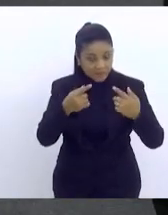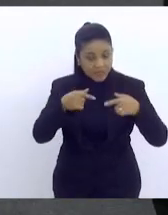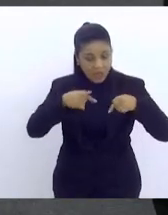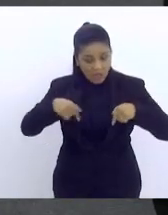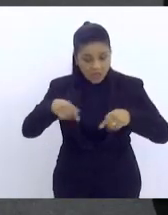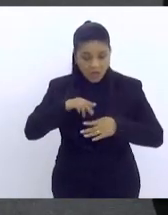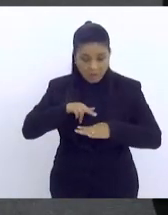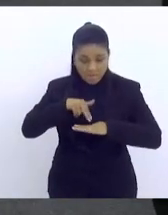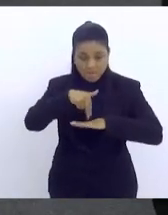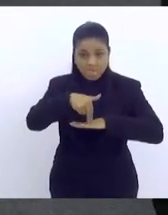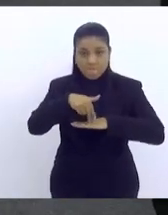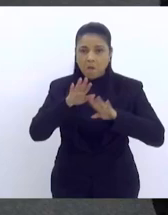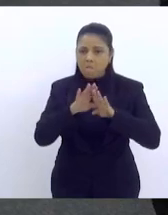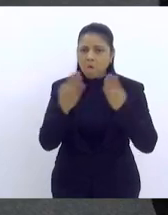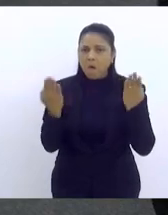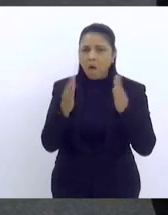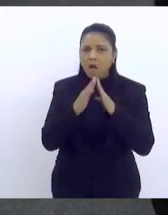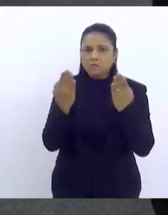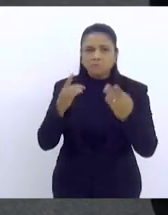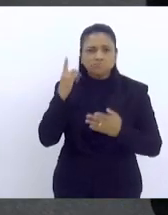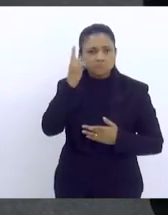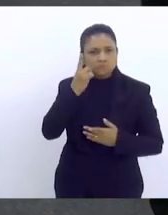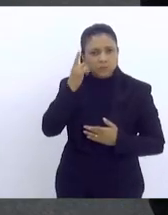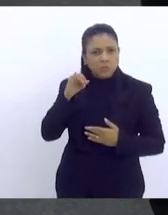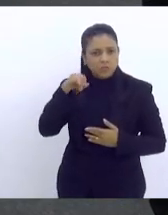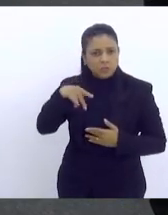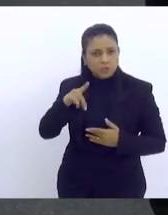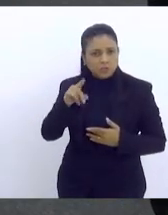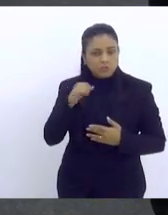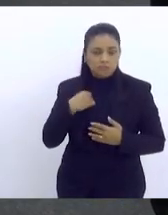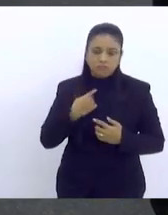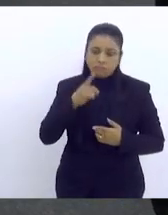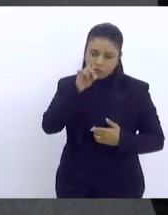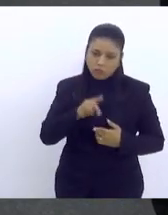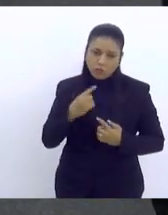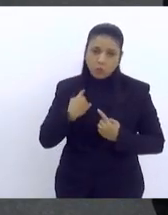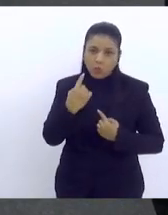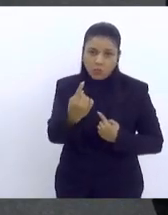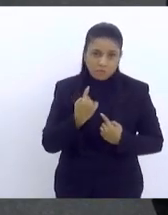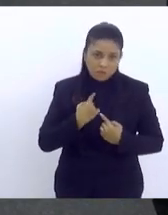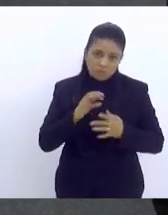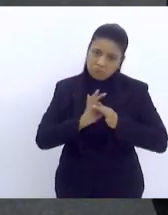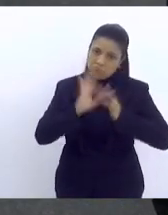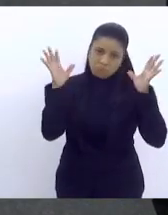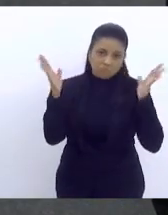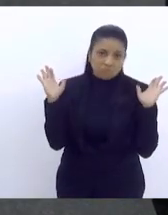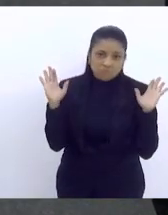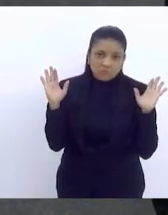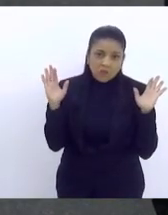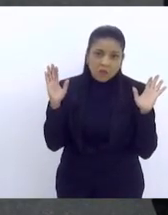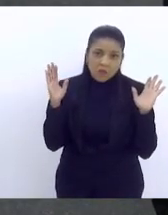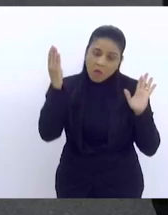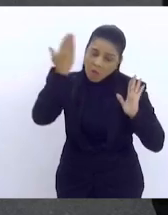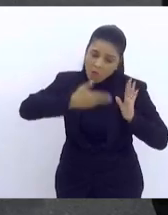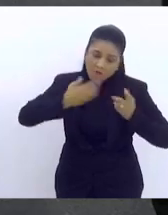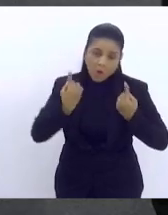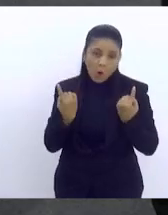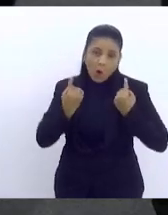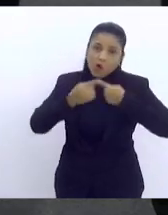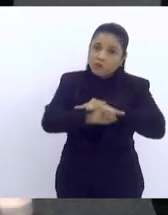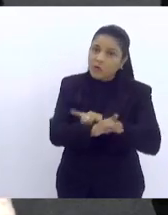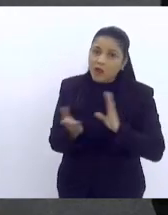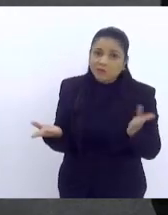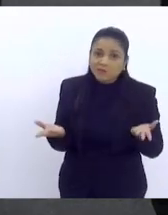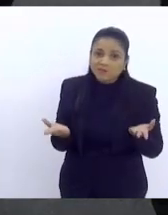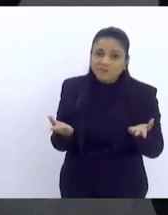na porta da Assembleia garantia do seu direito de viver até se próprio contrário nesse país ainda